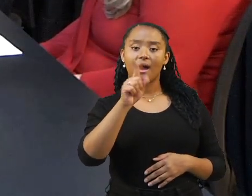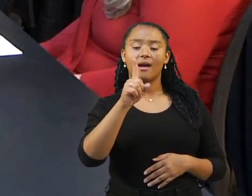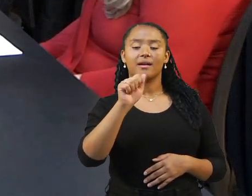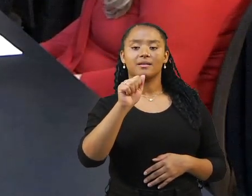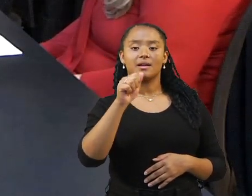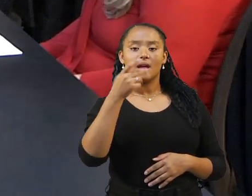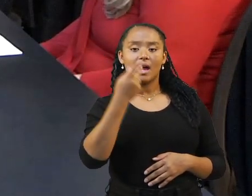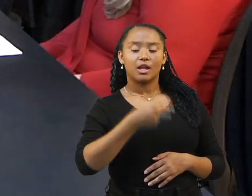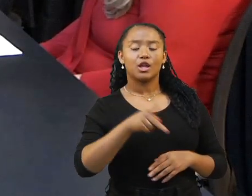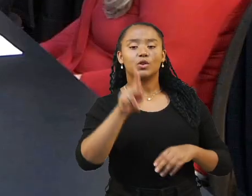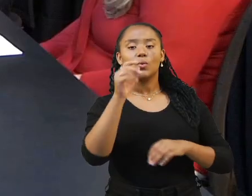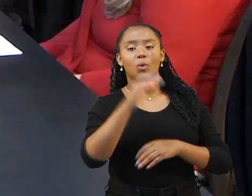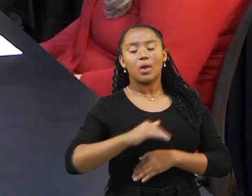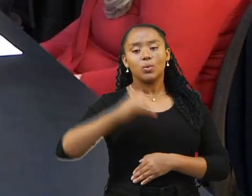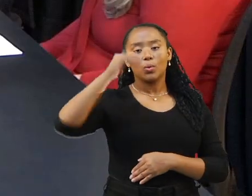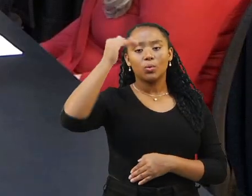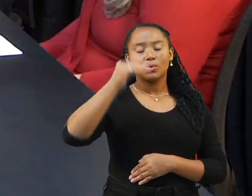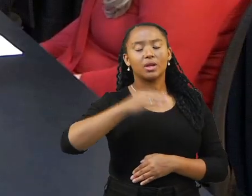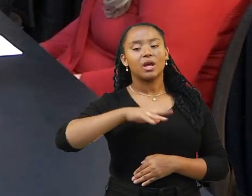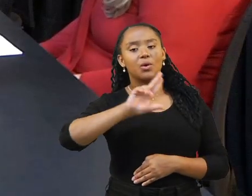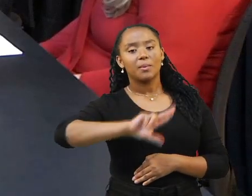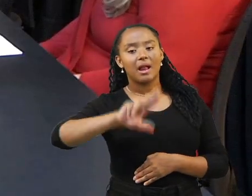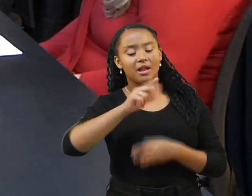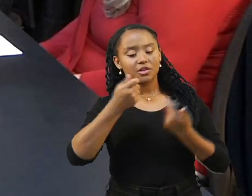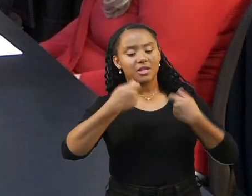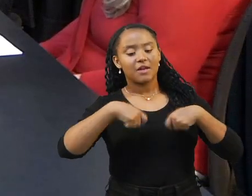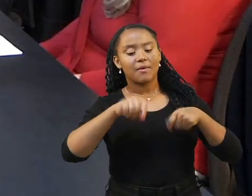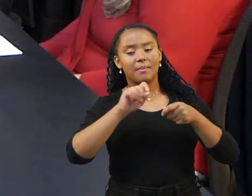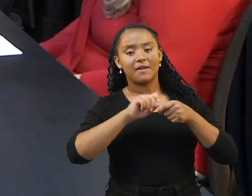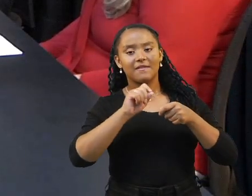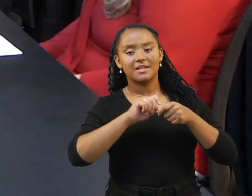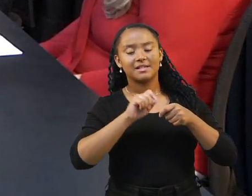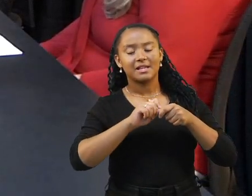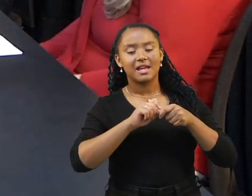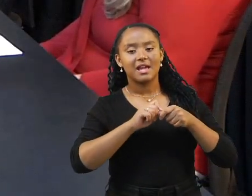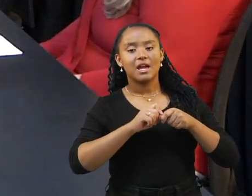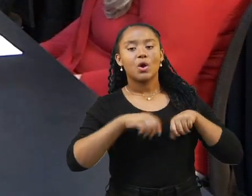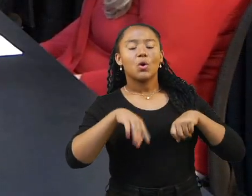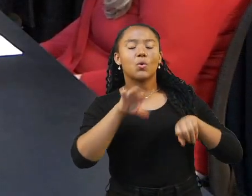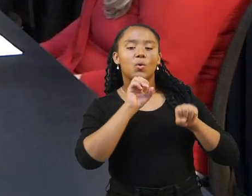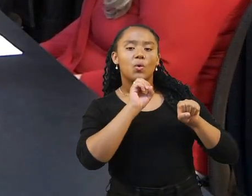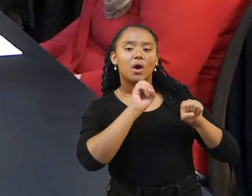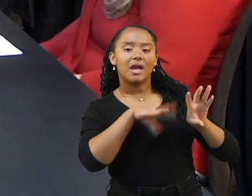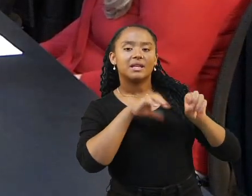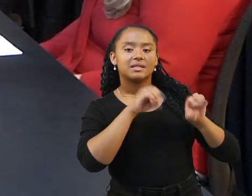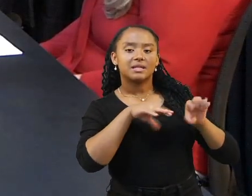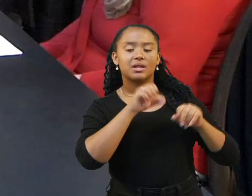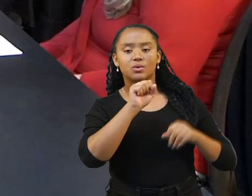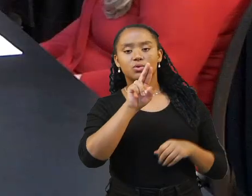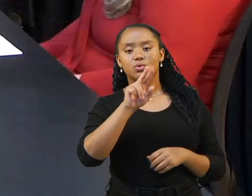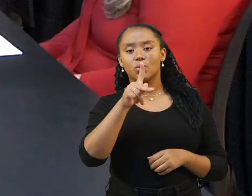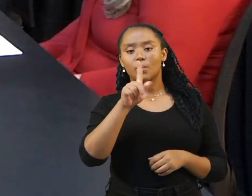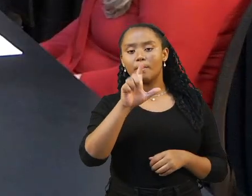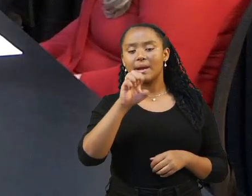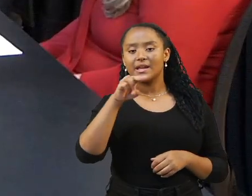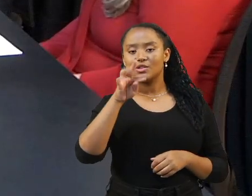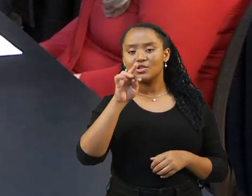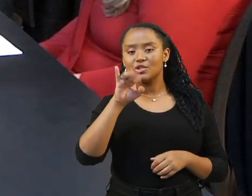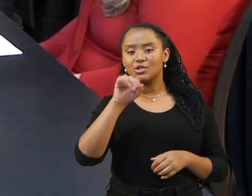fazer supletivo, né? E aí alcançar aquela escolaridade que tinha perdido na idade. Isso.